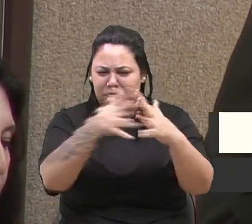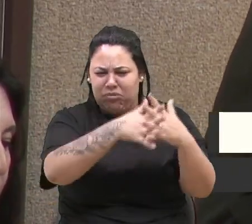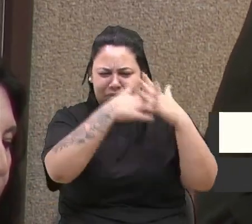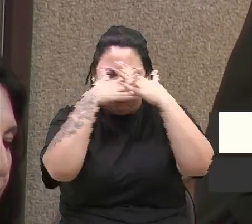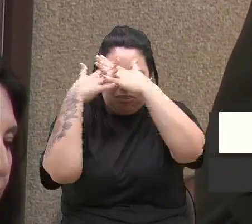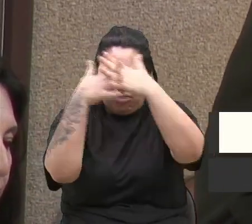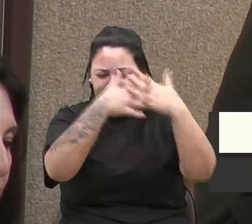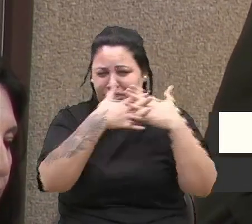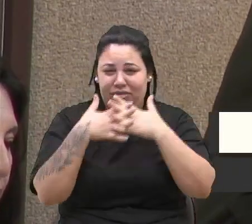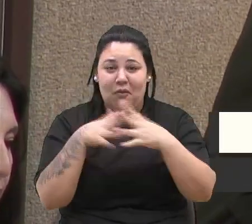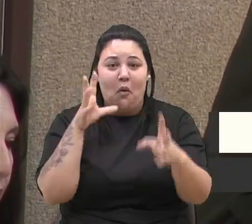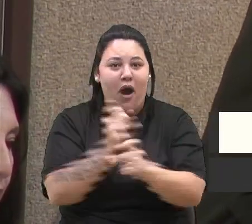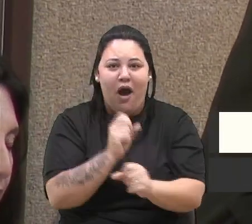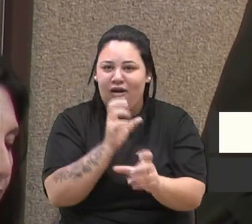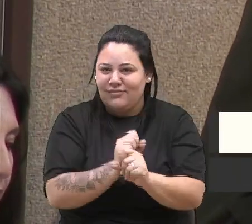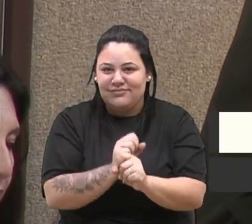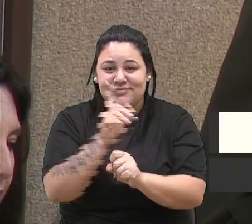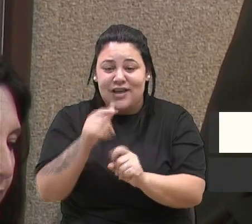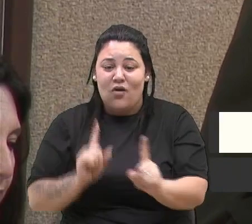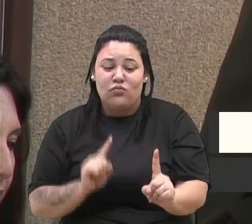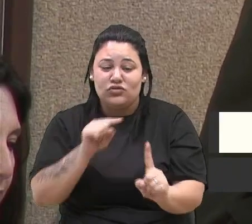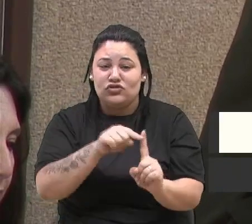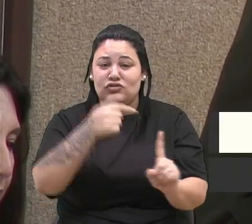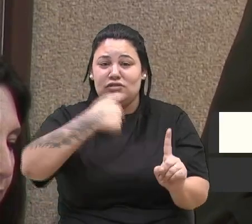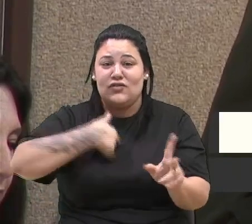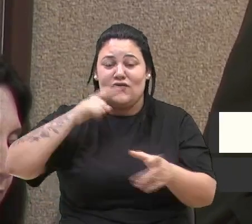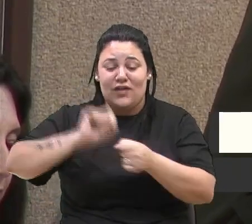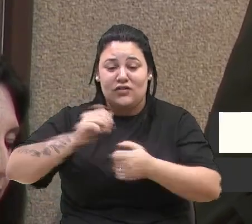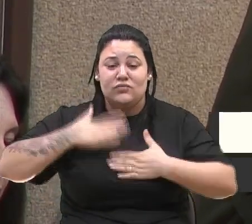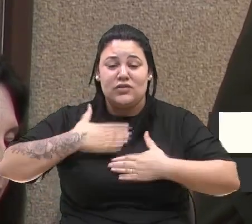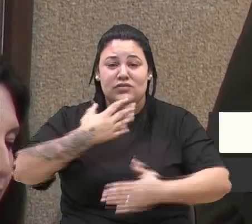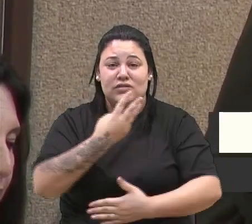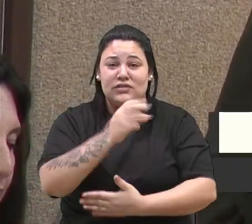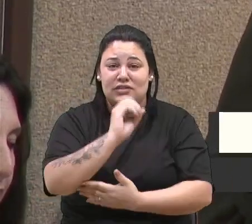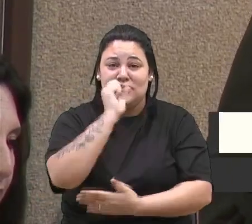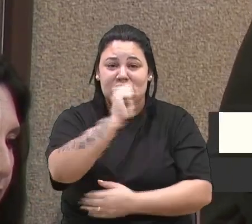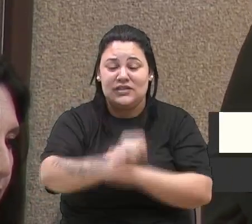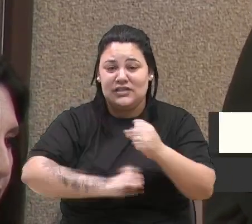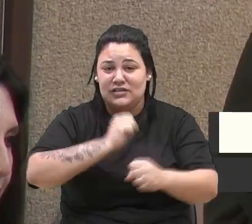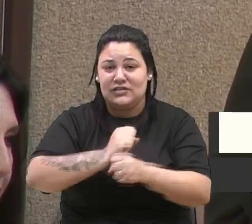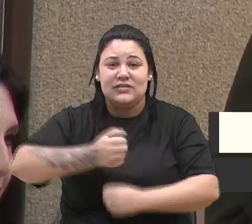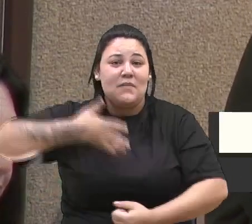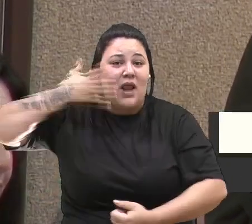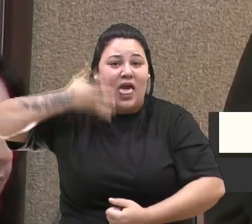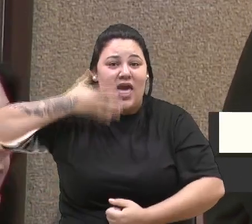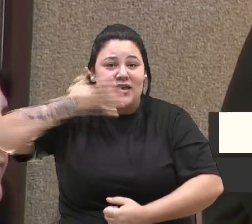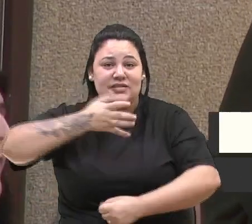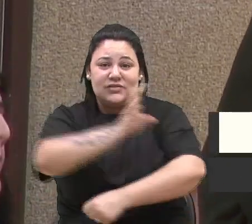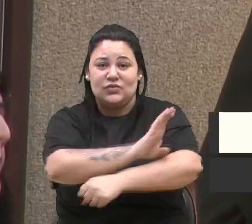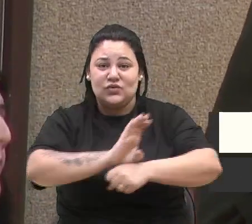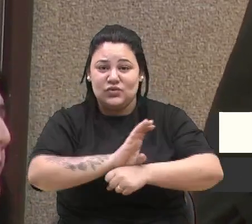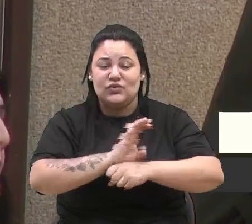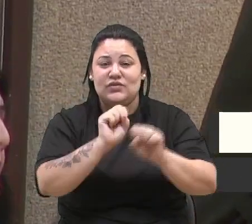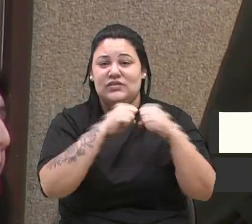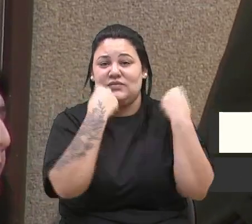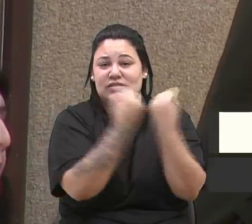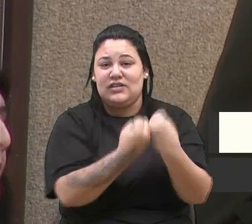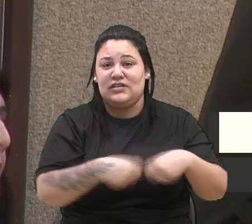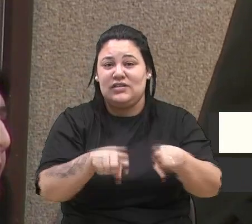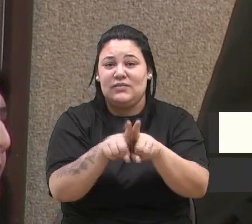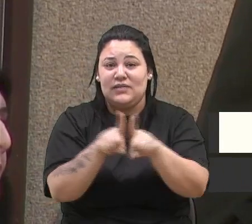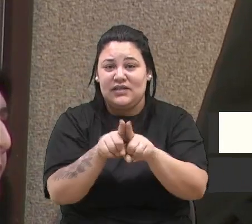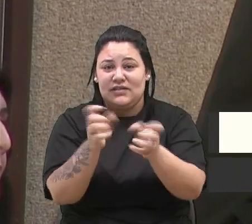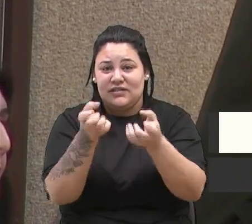é o objetivo, é o que eu faço durante esses meus 30 anos, palestras, cursos, seminários, e quero estender isso